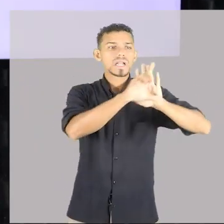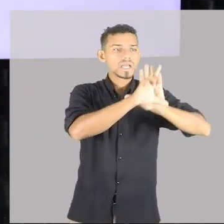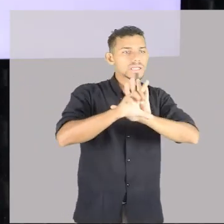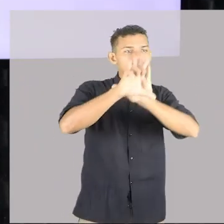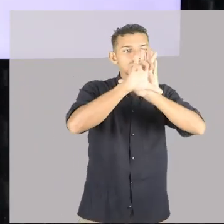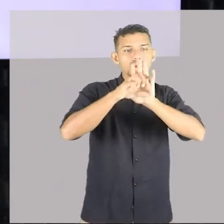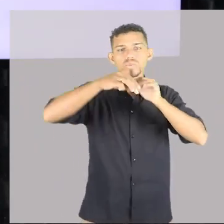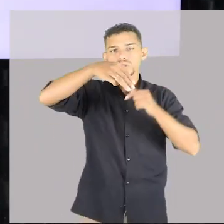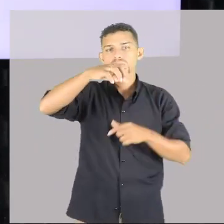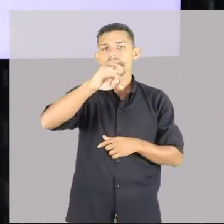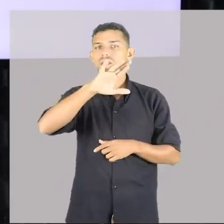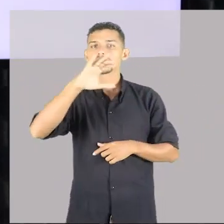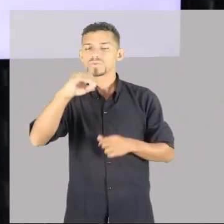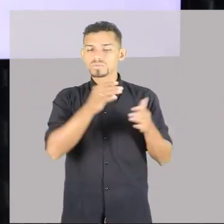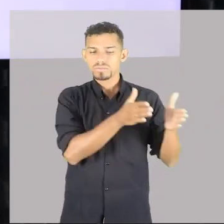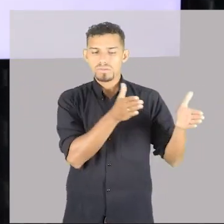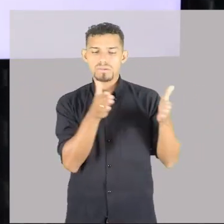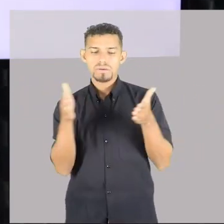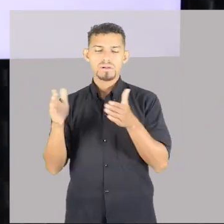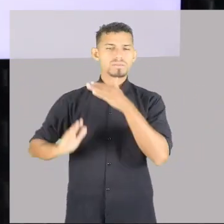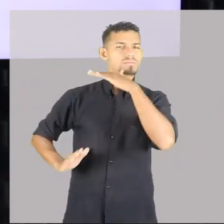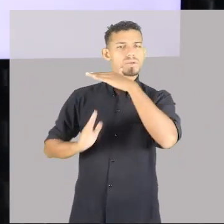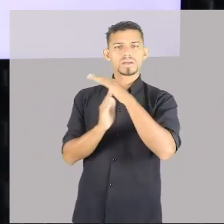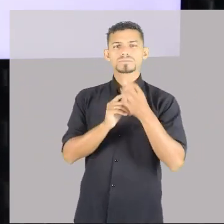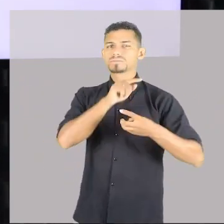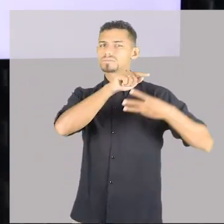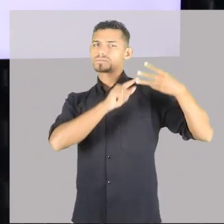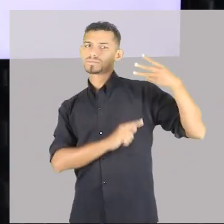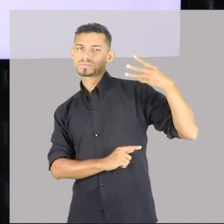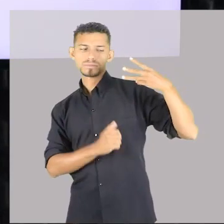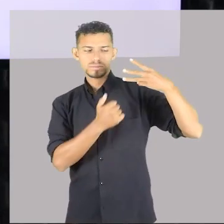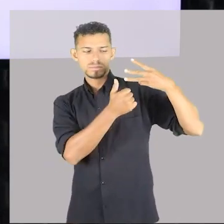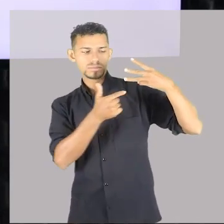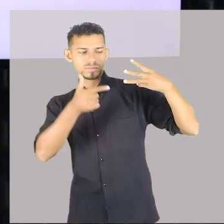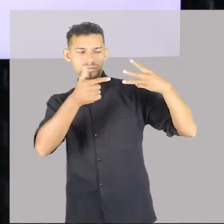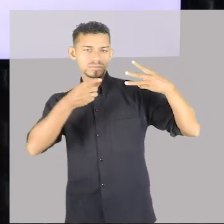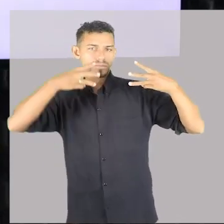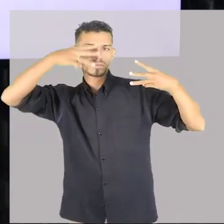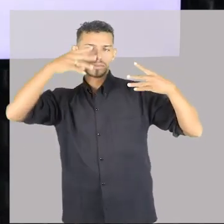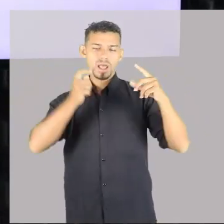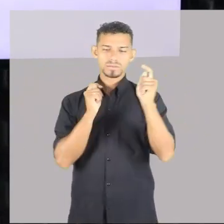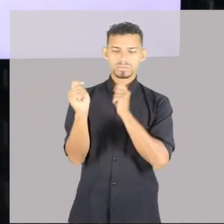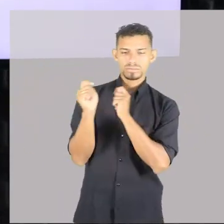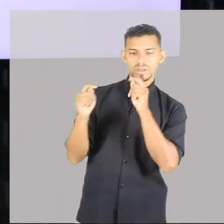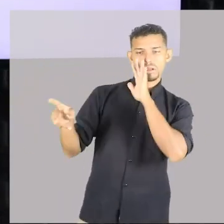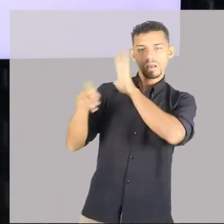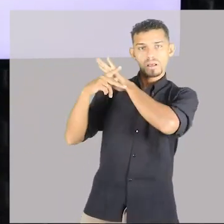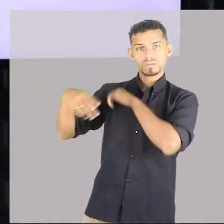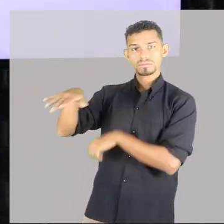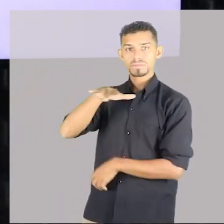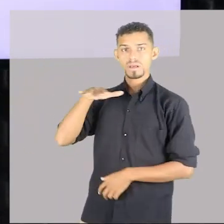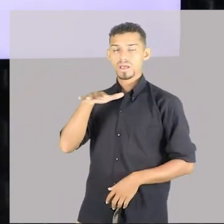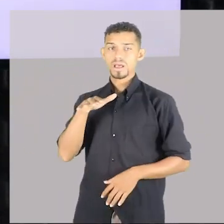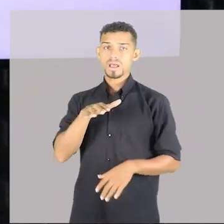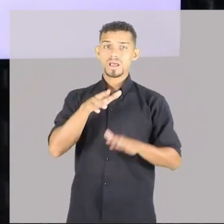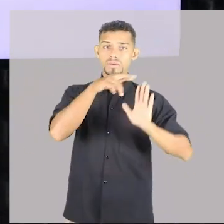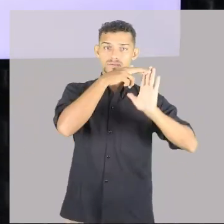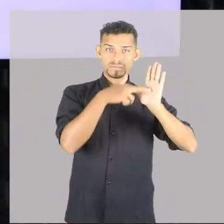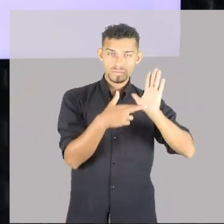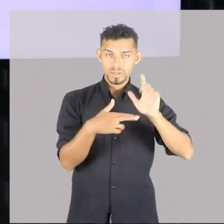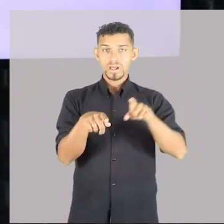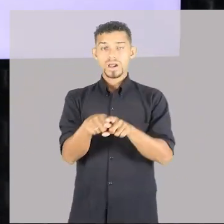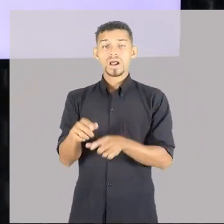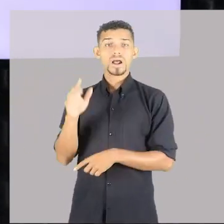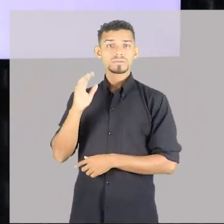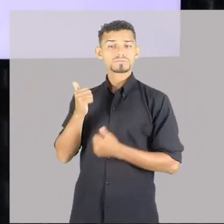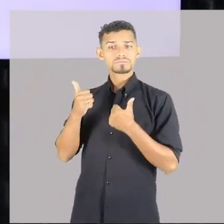mérito e tramitarão, no máximo, por 3 instâncias administrativas, salvo previsão legal em sentido